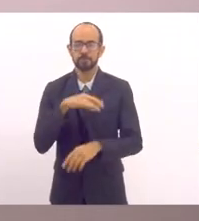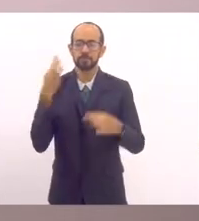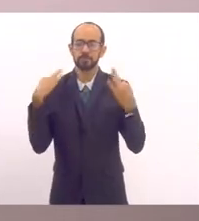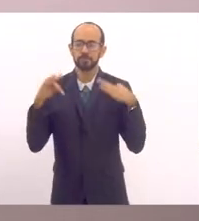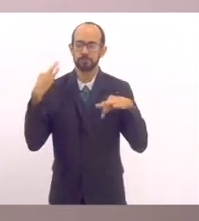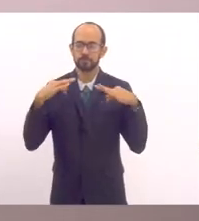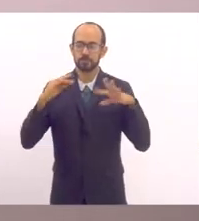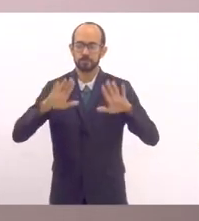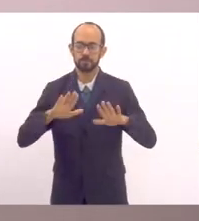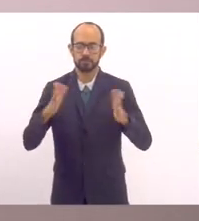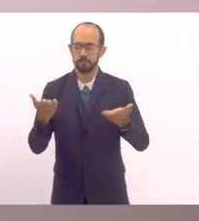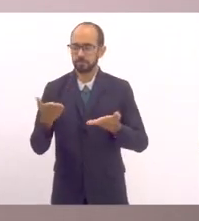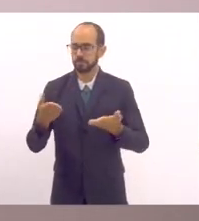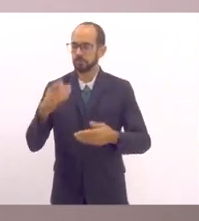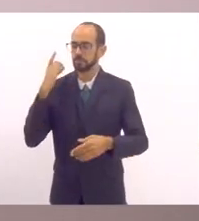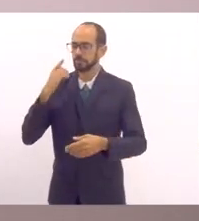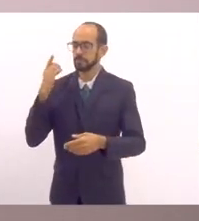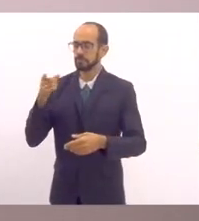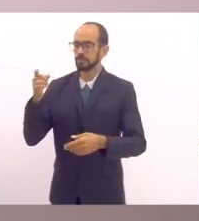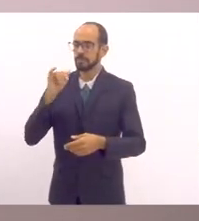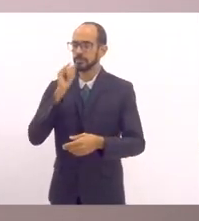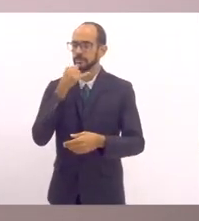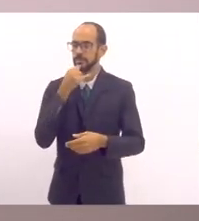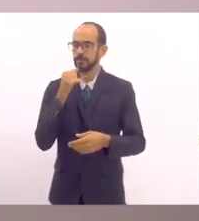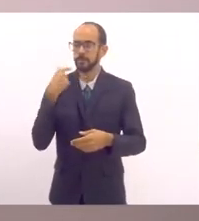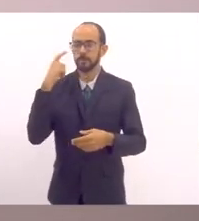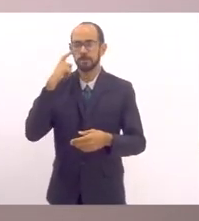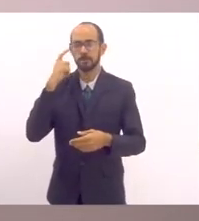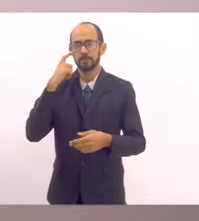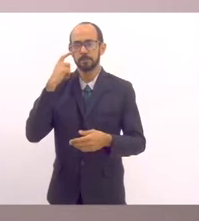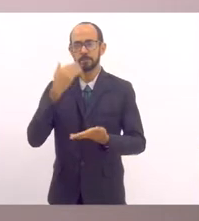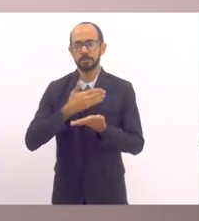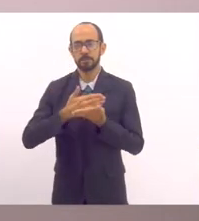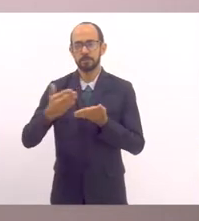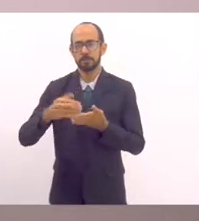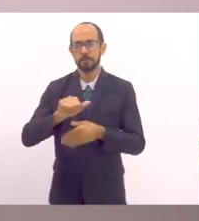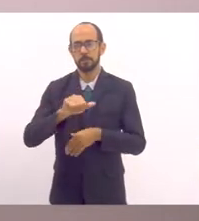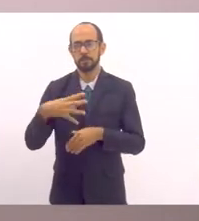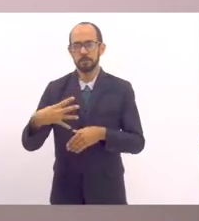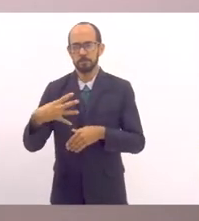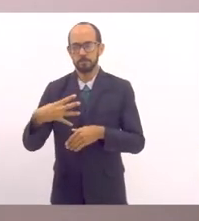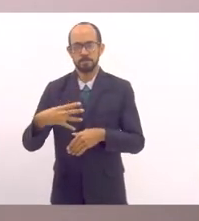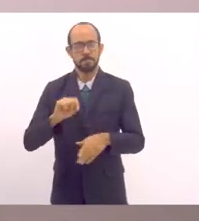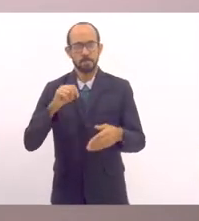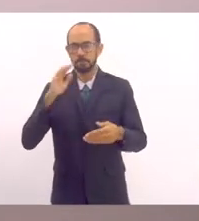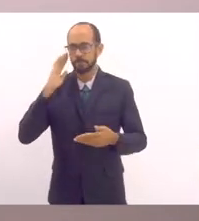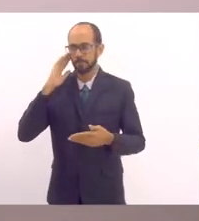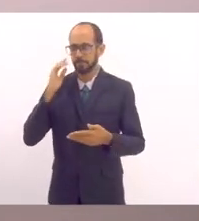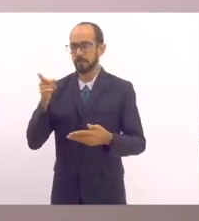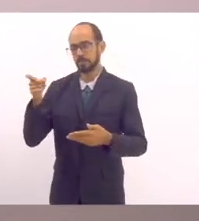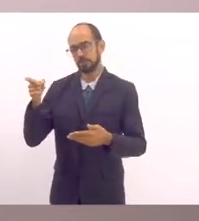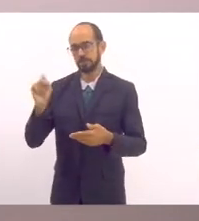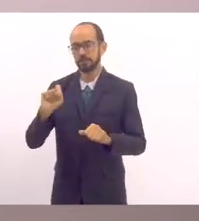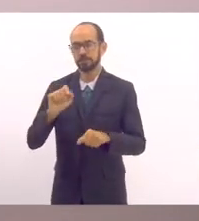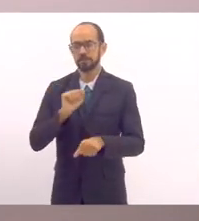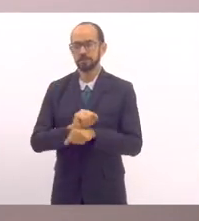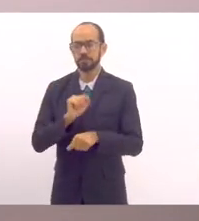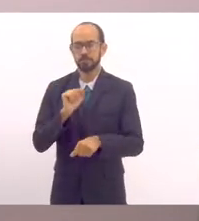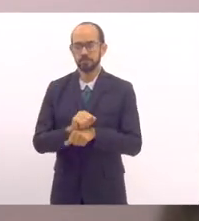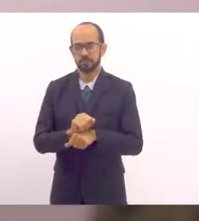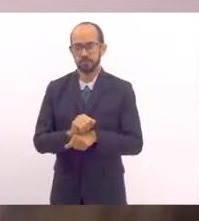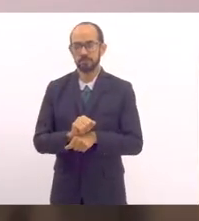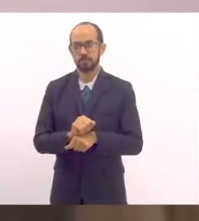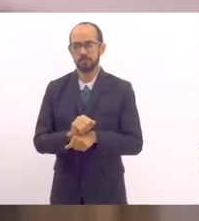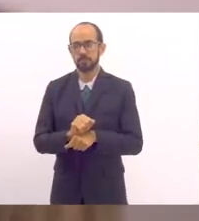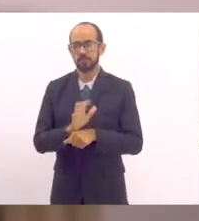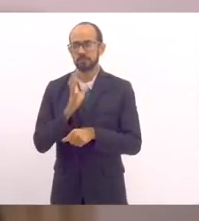Mas hoje, deputada, eu infelizmente achei que a reunião fosse começar às 14. Eu entendo que Vossa Excelência esteja esperando, tenha